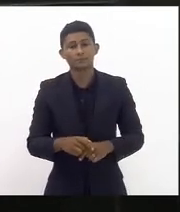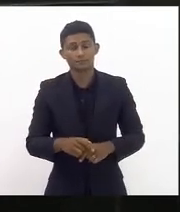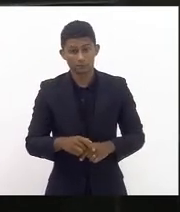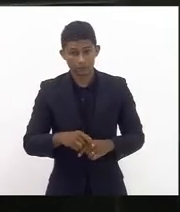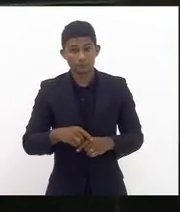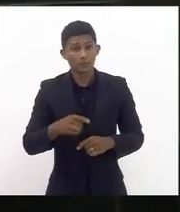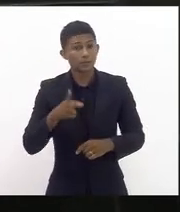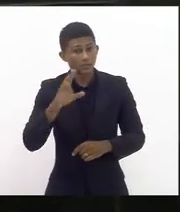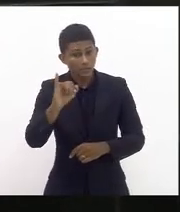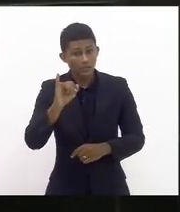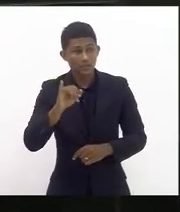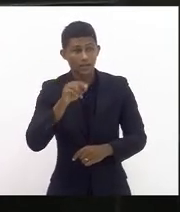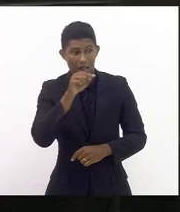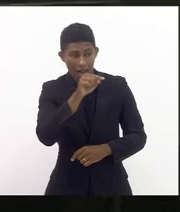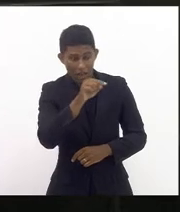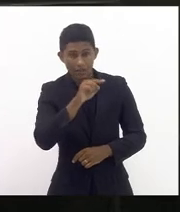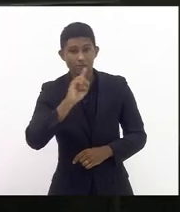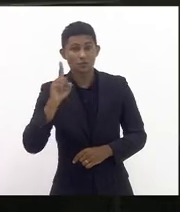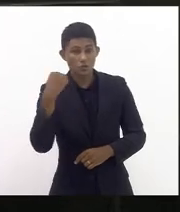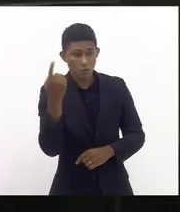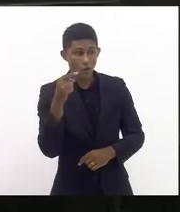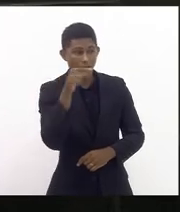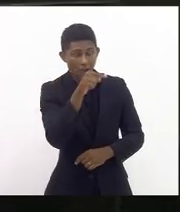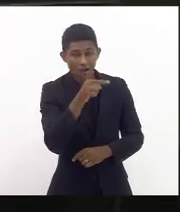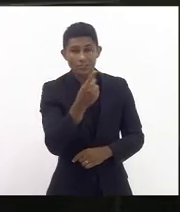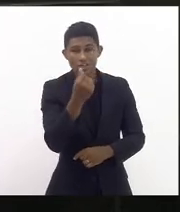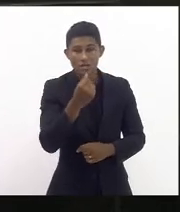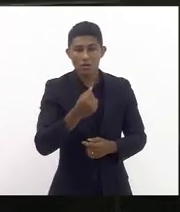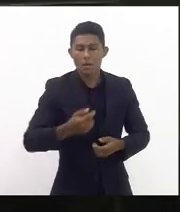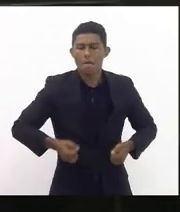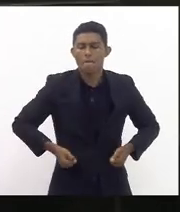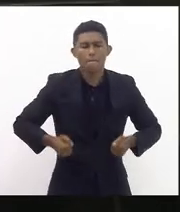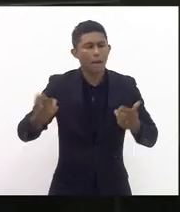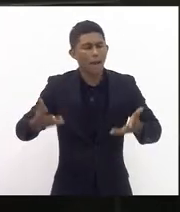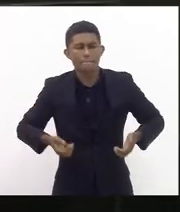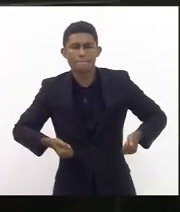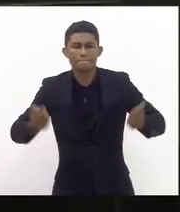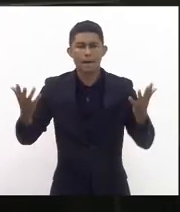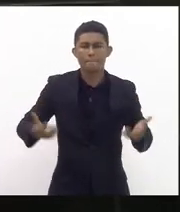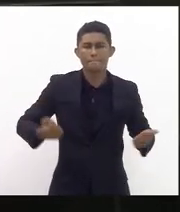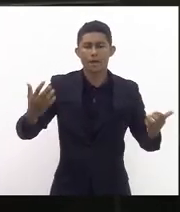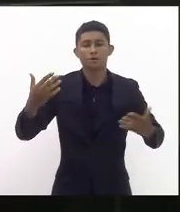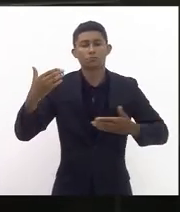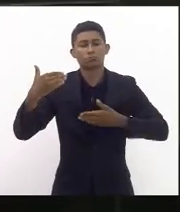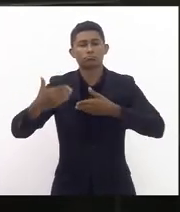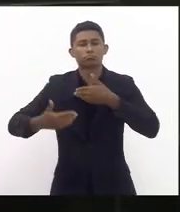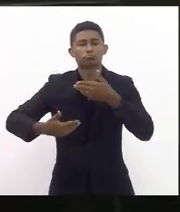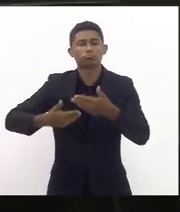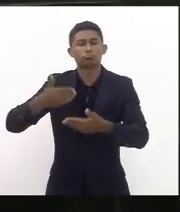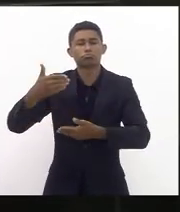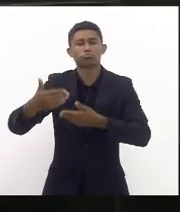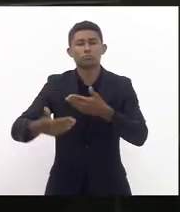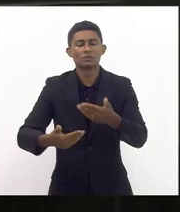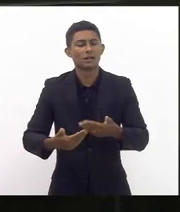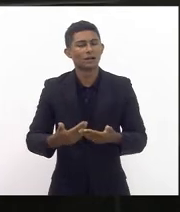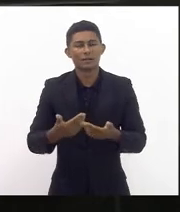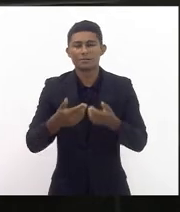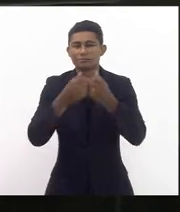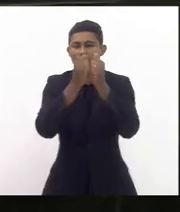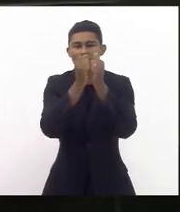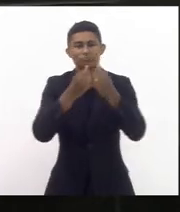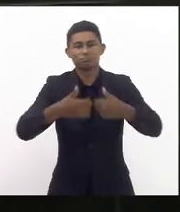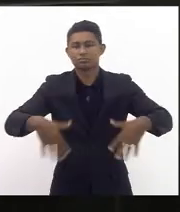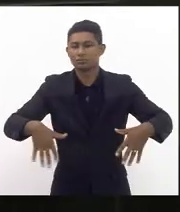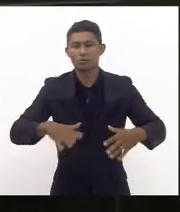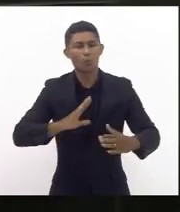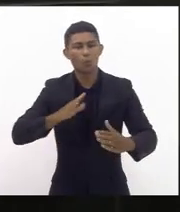tenhamos gasto todo o dinheiro arrecadado com a venda da SEDAI, teremos destruído o último ativo do Estado do Rio